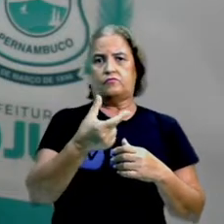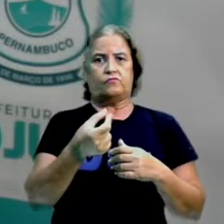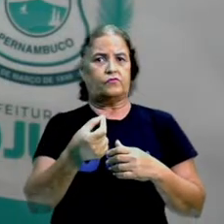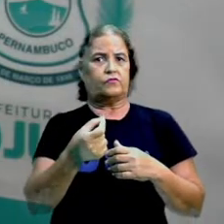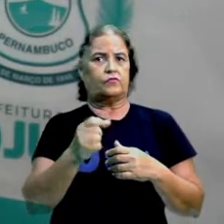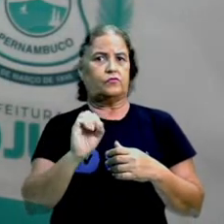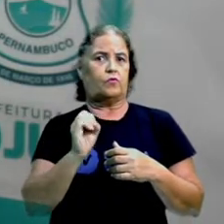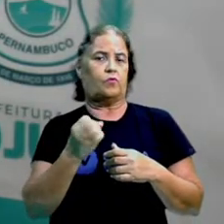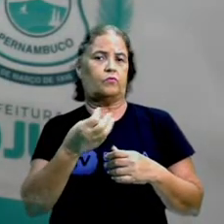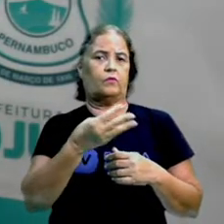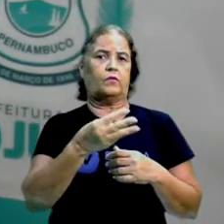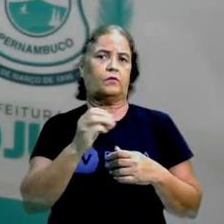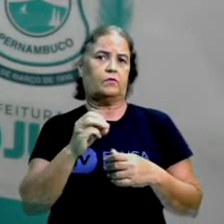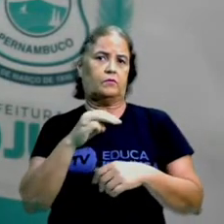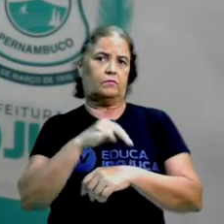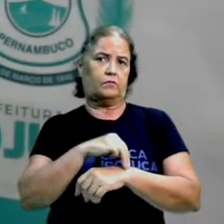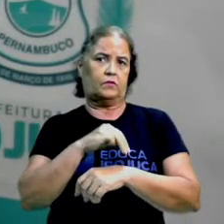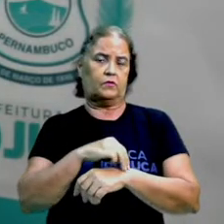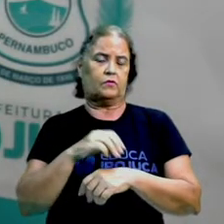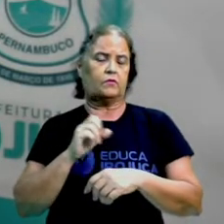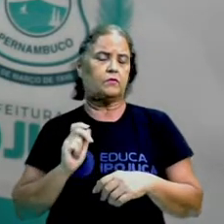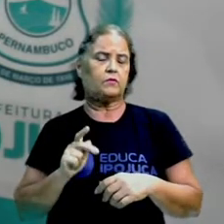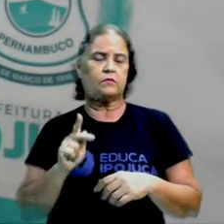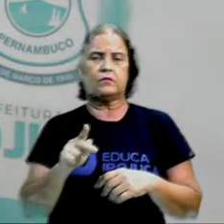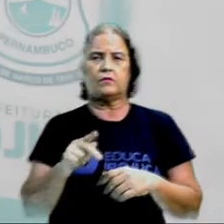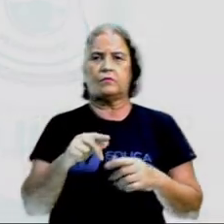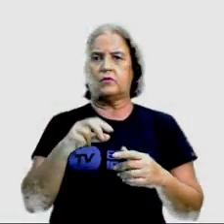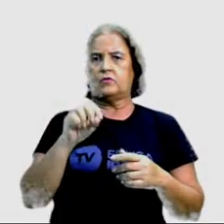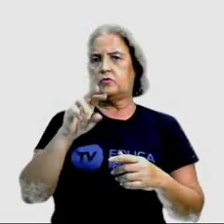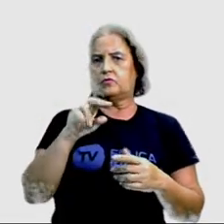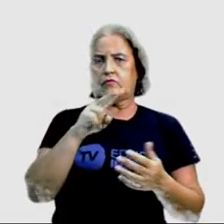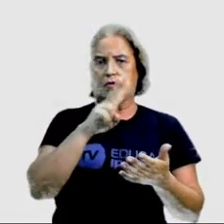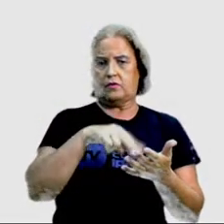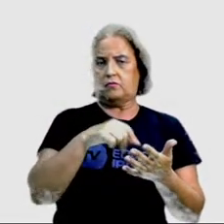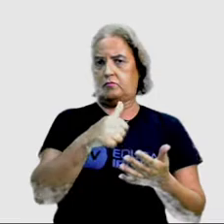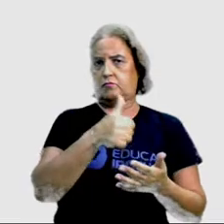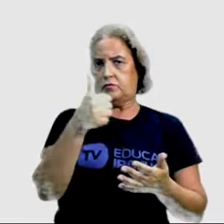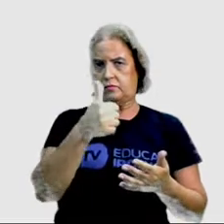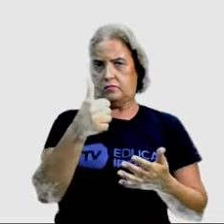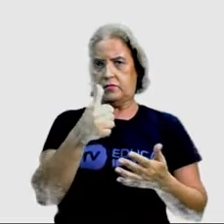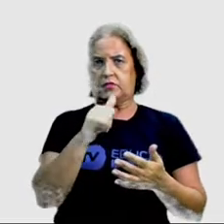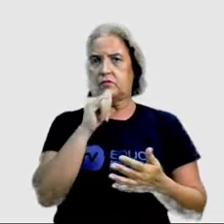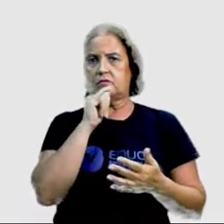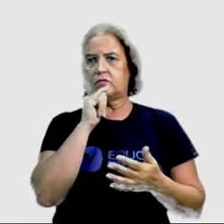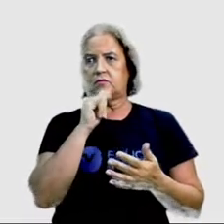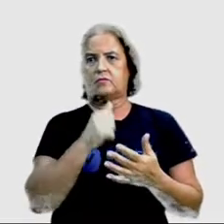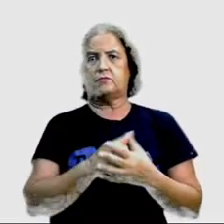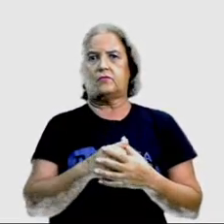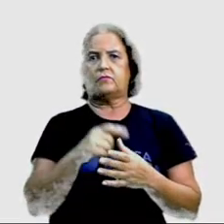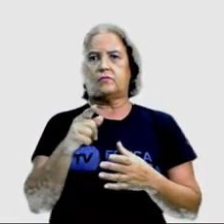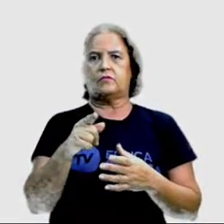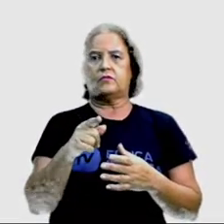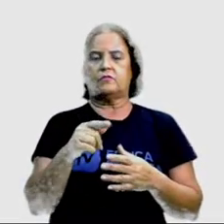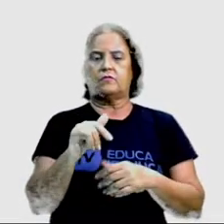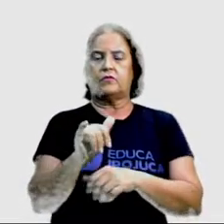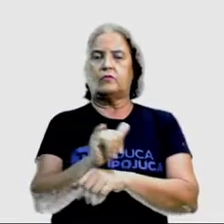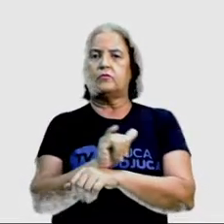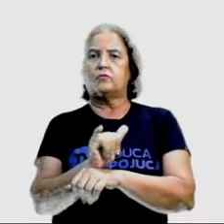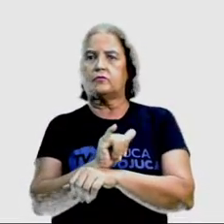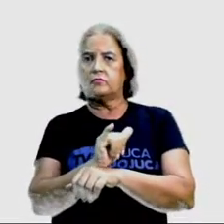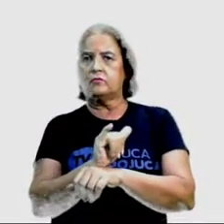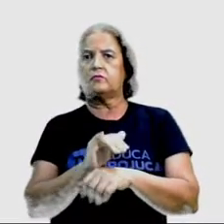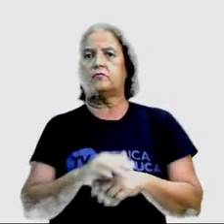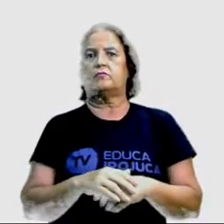uns 20 a 30 minutos, tá? Então, eu vou ler sempre o primeiro, mas vocês estão vendo aí, essa aula vai ficar disponível para vocês também no YouTube, aí vocês